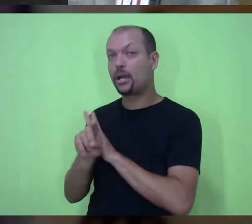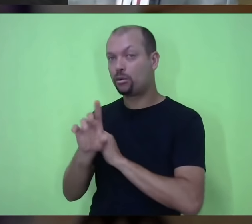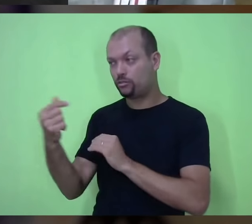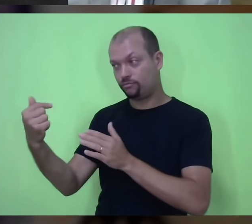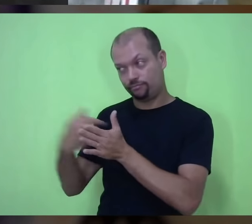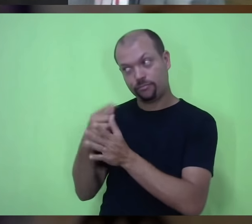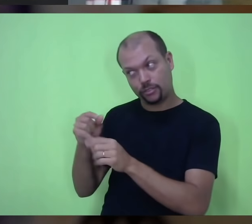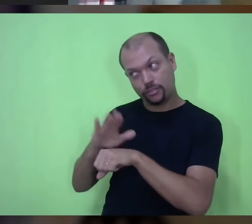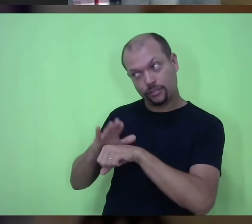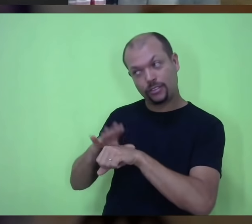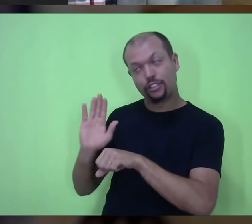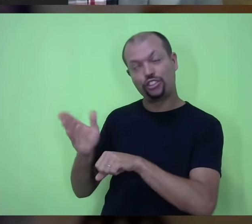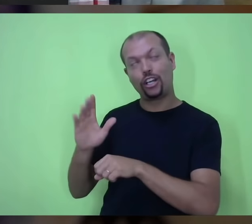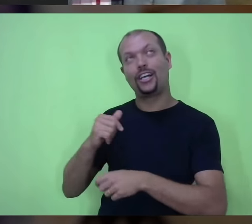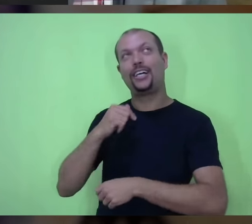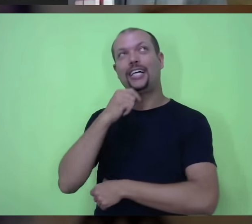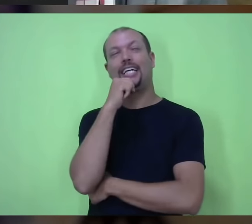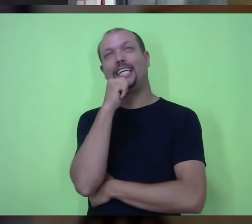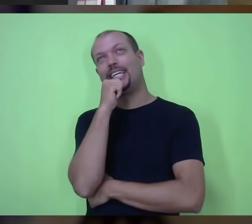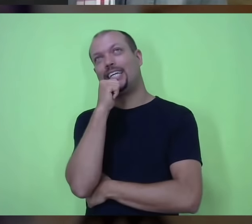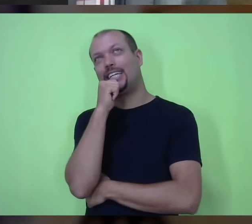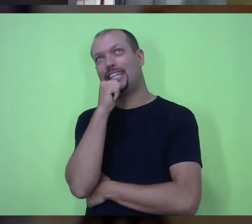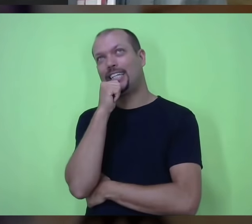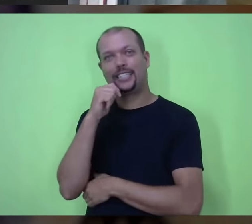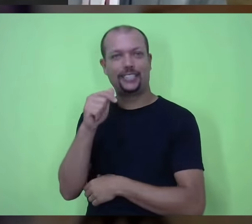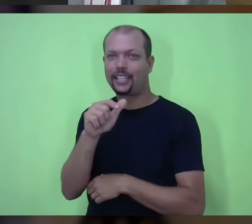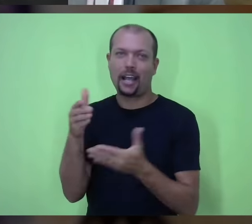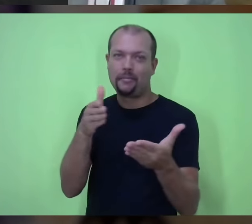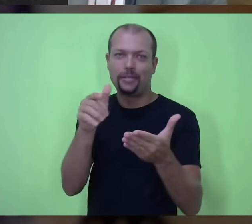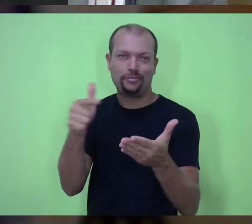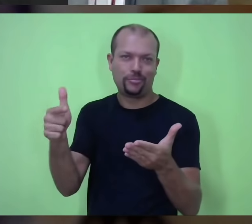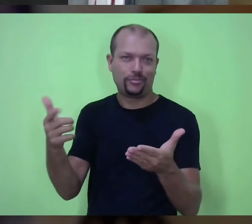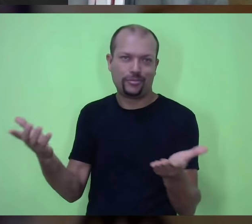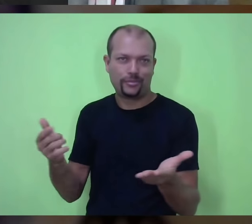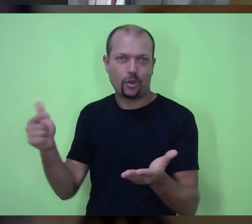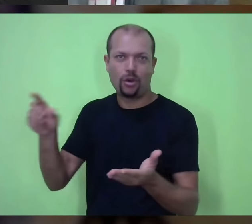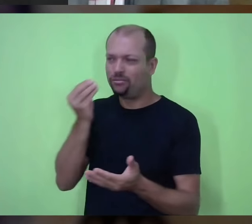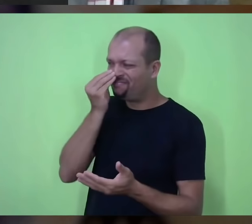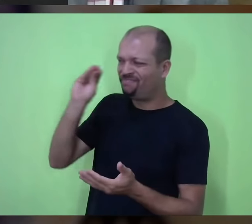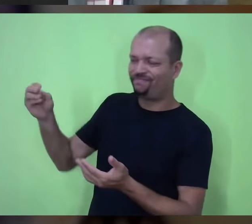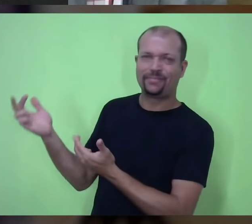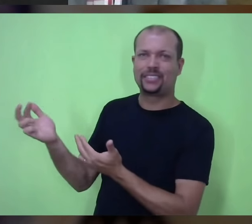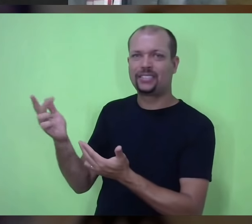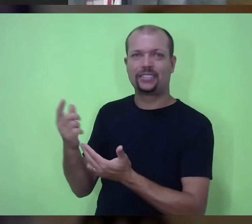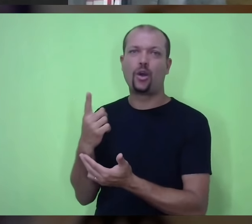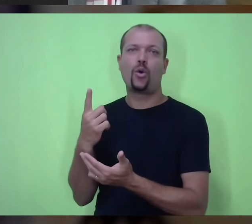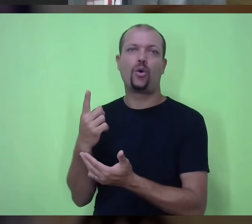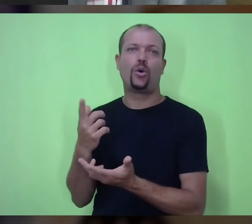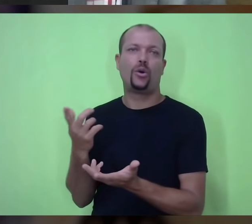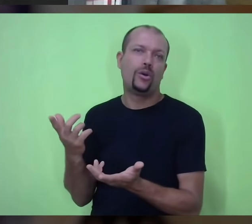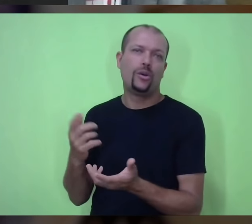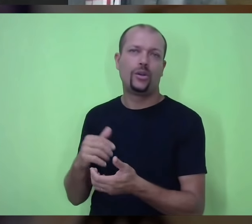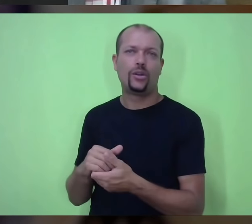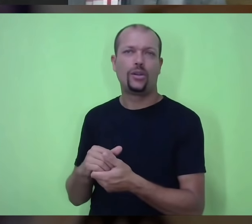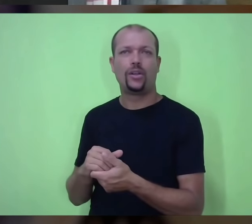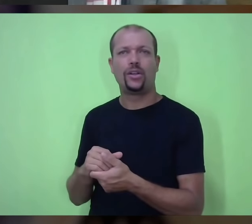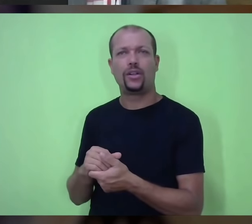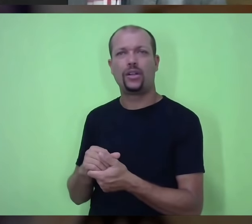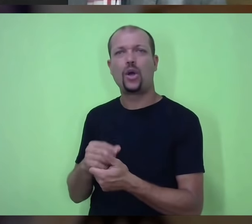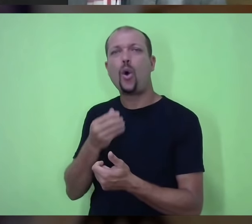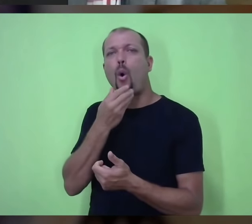pergunta, pastor Júlio, de não há outro caminho. Rejeitar esse irmão é a única solução. É a